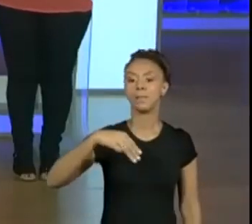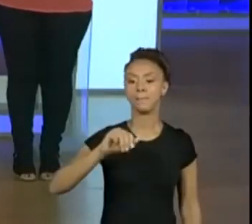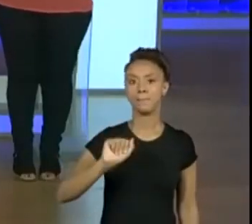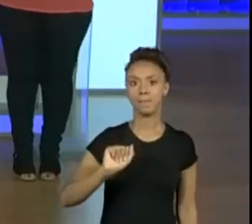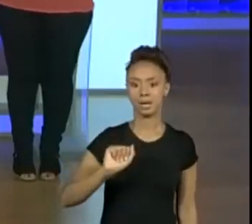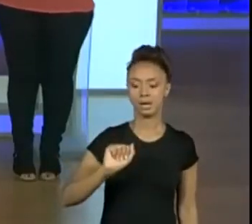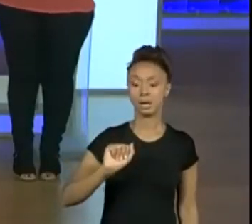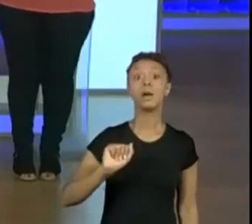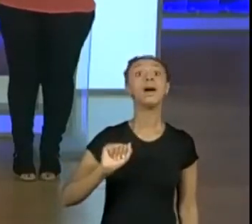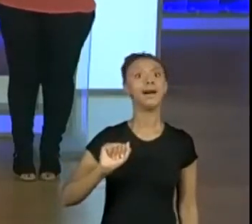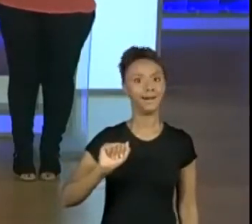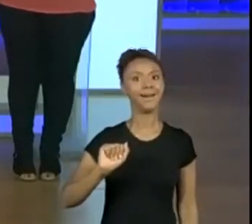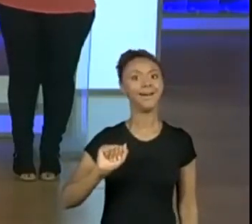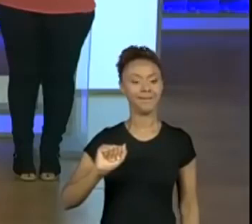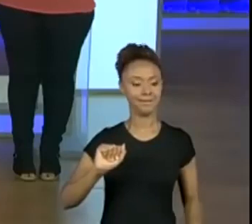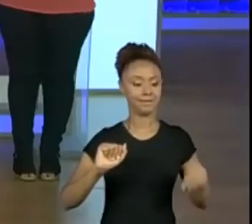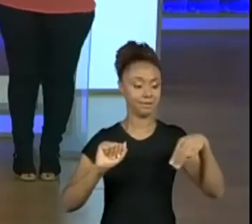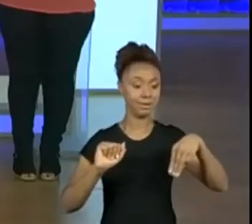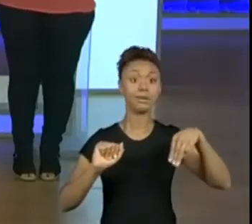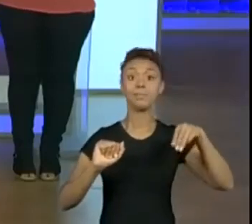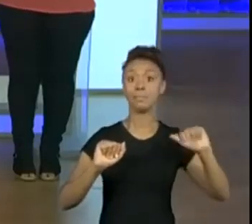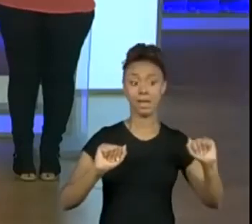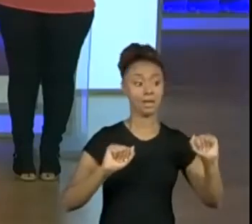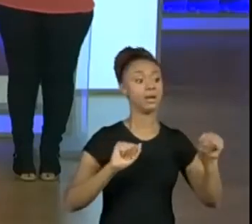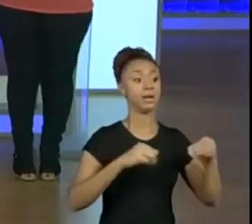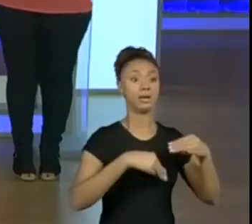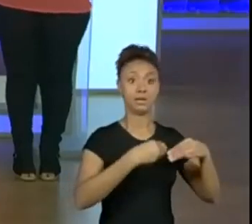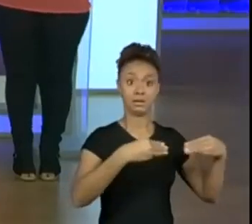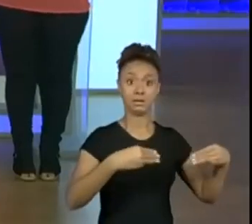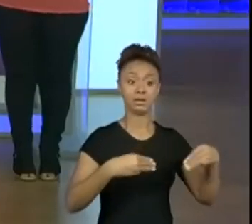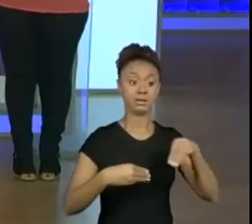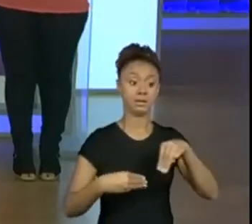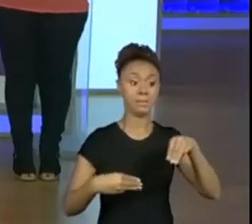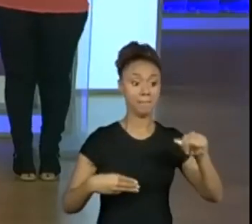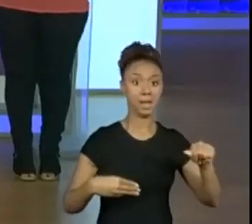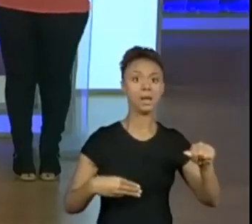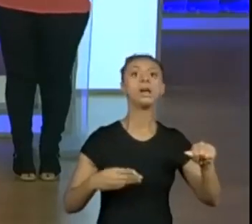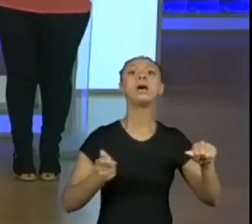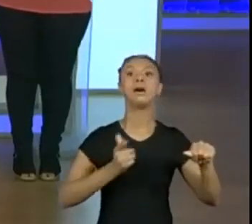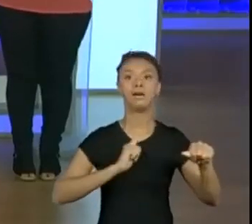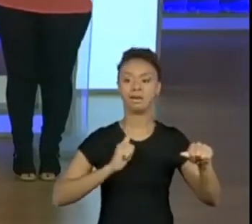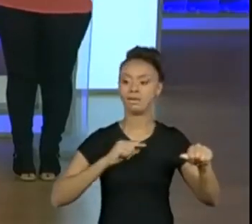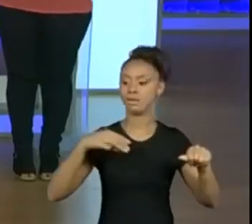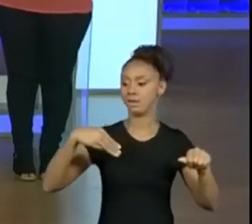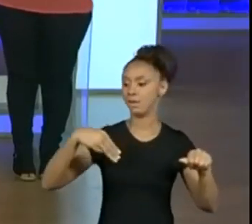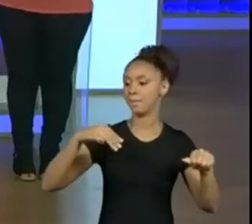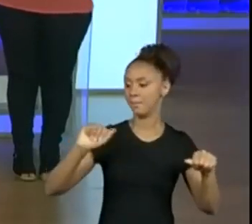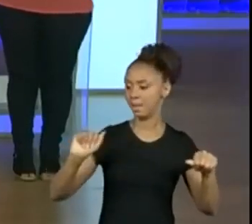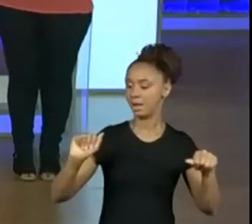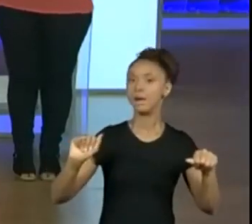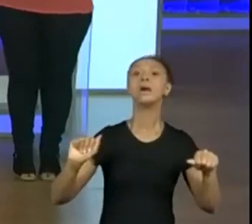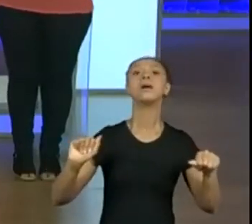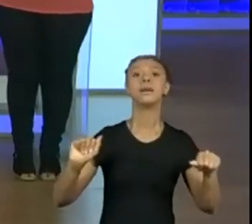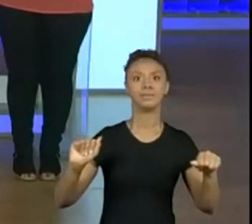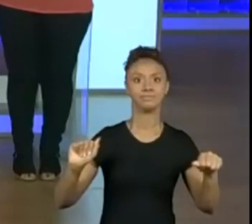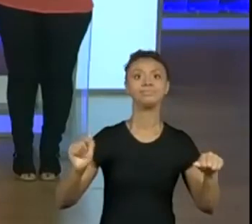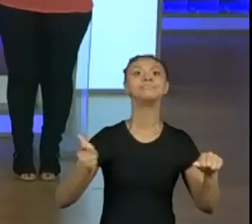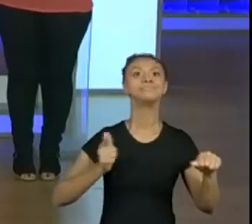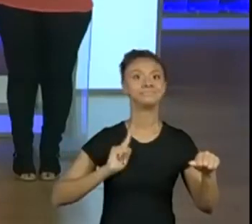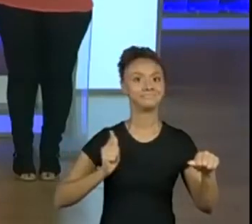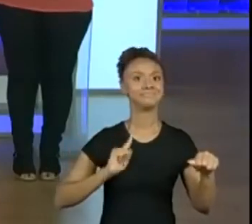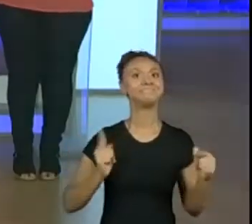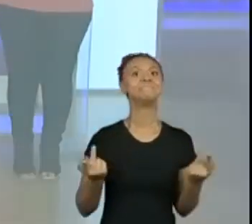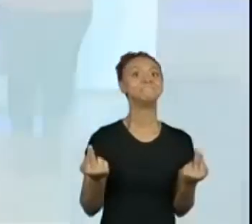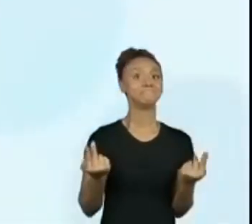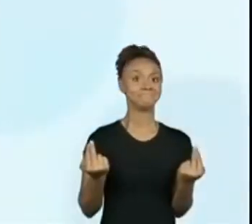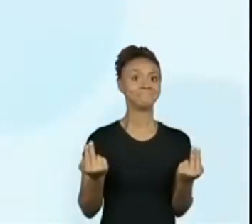com A, ma. O mesmo ma que a gente usa para macarrão é o mesmo ma do macaco. Então eu posso usar o M e o A que estão aqui? Isso, ó. M